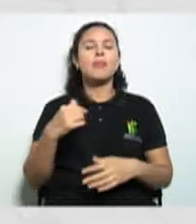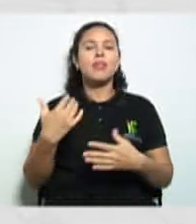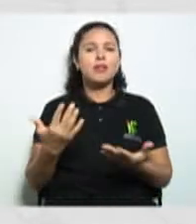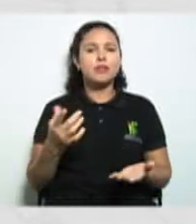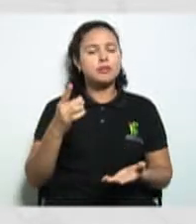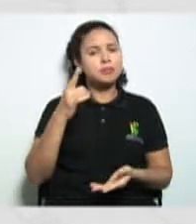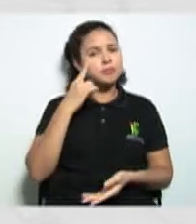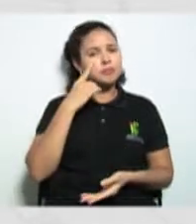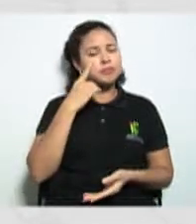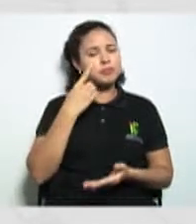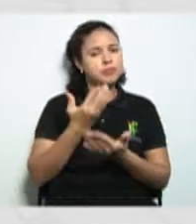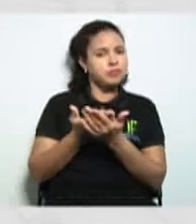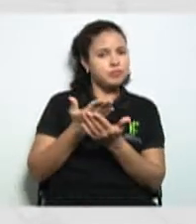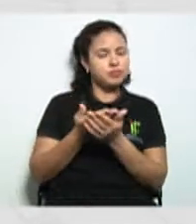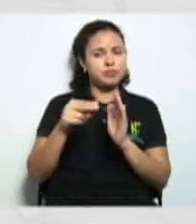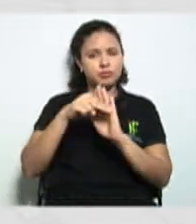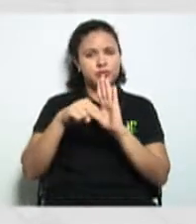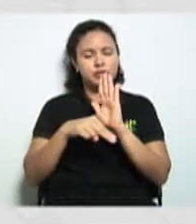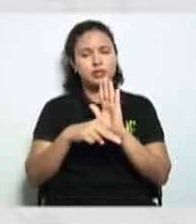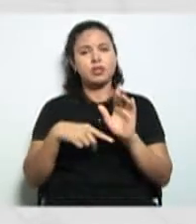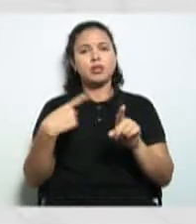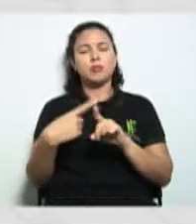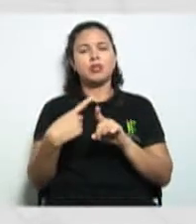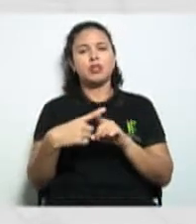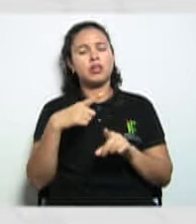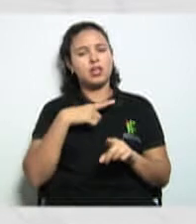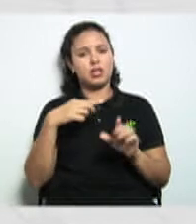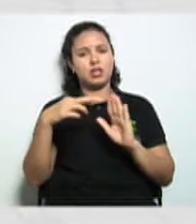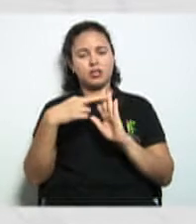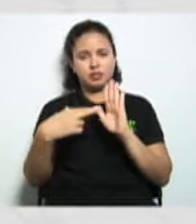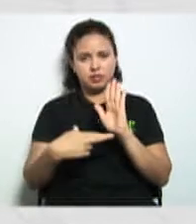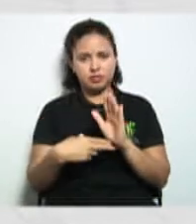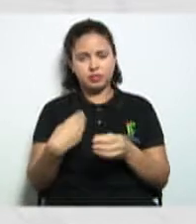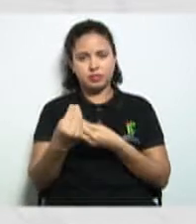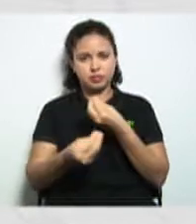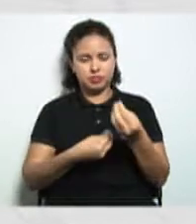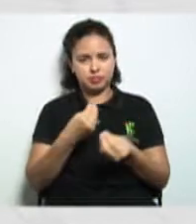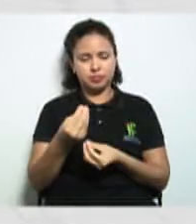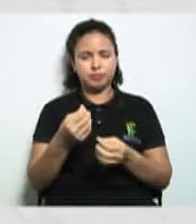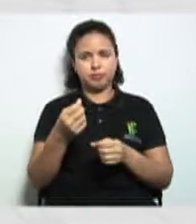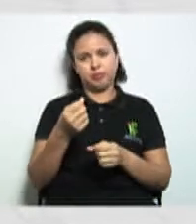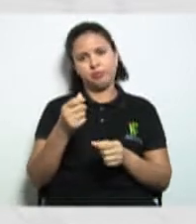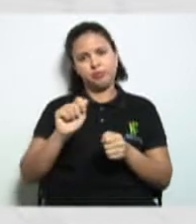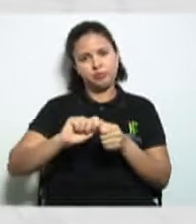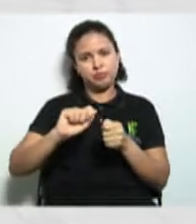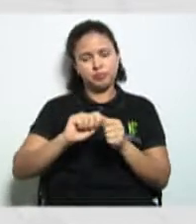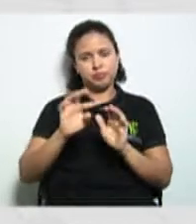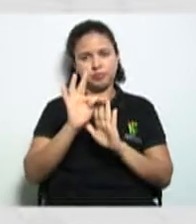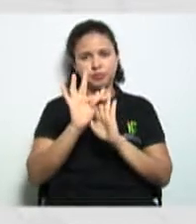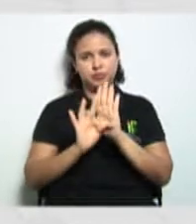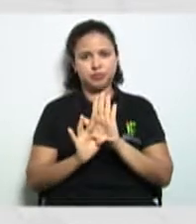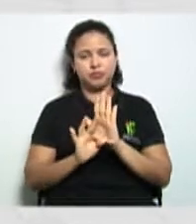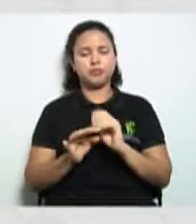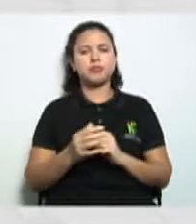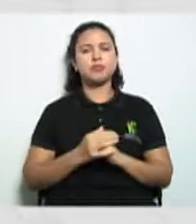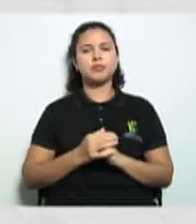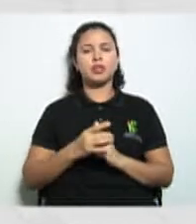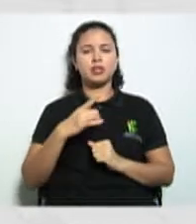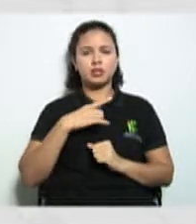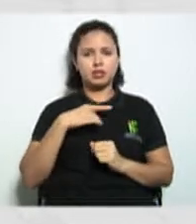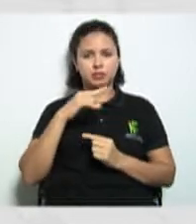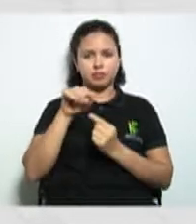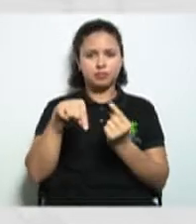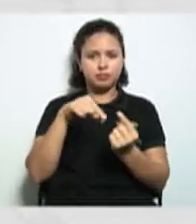normas porque elas regem algumas regrinhas de como construir um texto. E agora nós temos os objetivos,